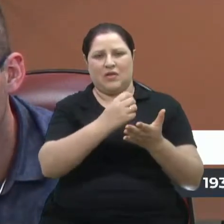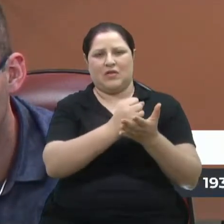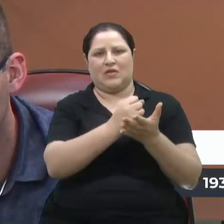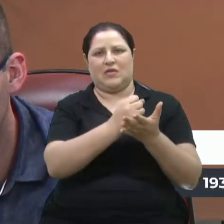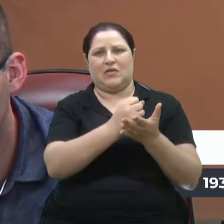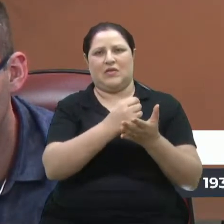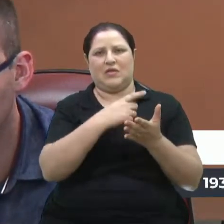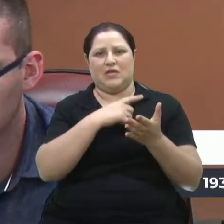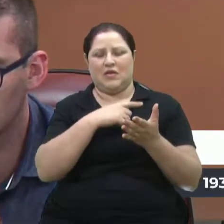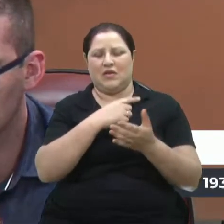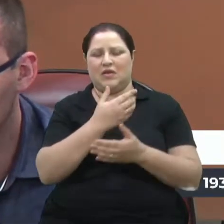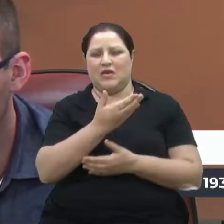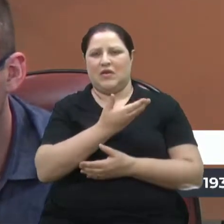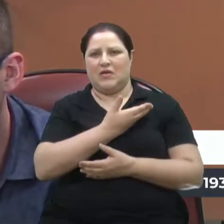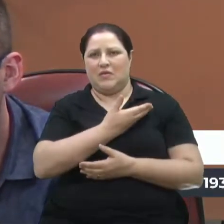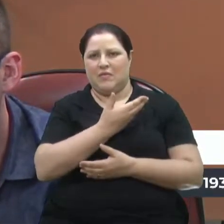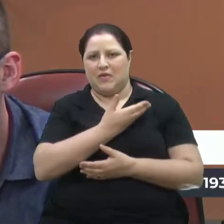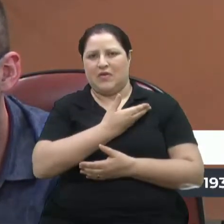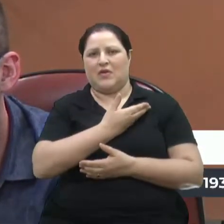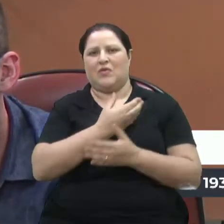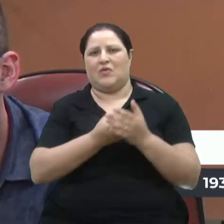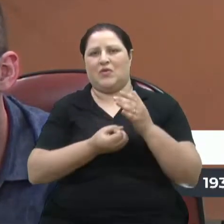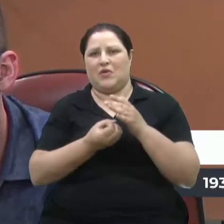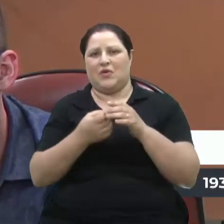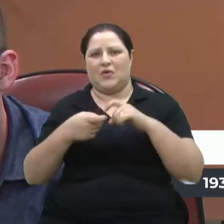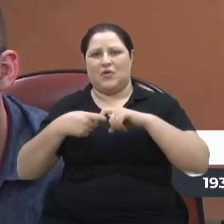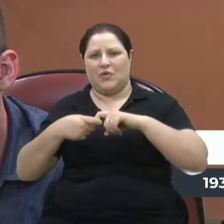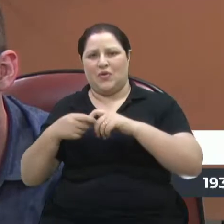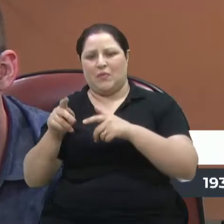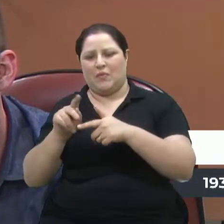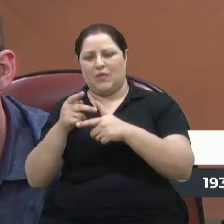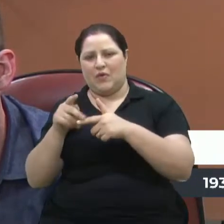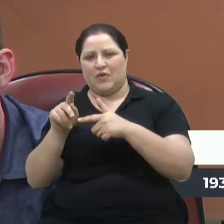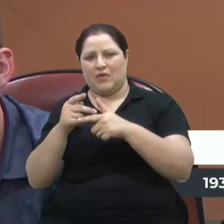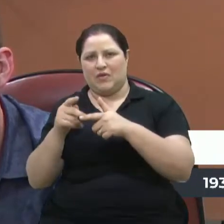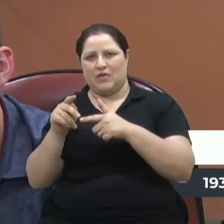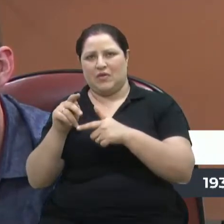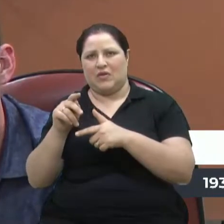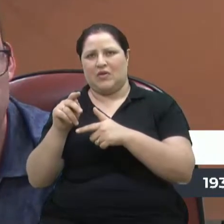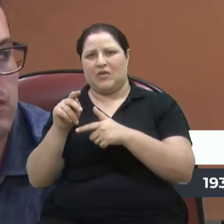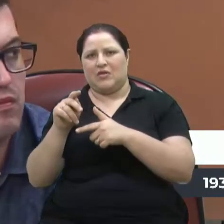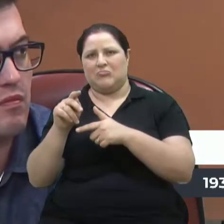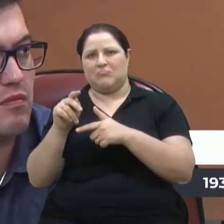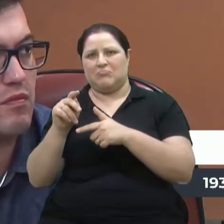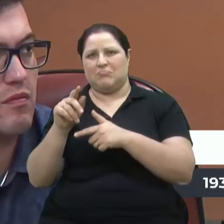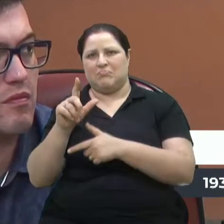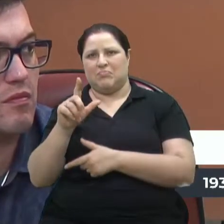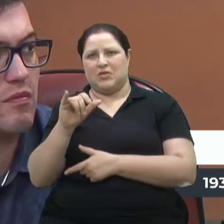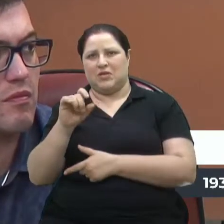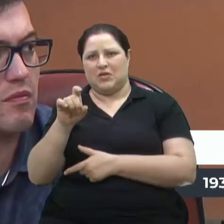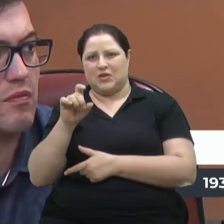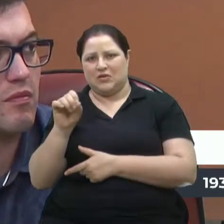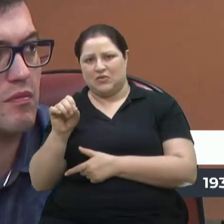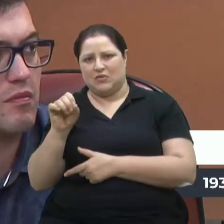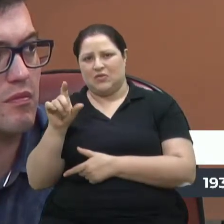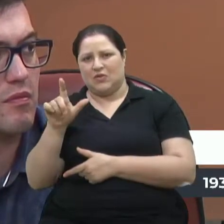E pareceria com um amigo, criou uma página de poesias chamada Lixo Luxo, do Lixo ao Luxo.